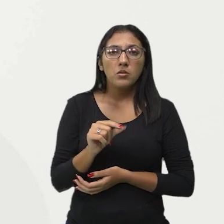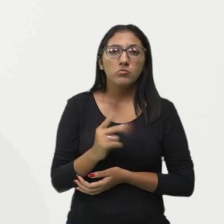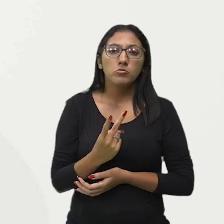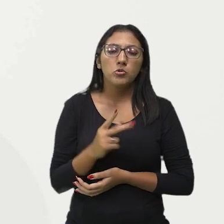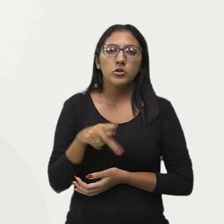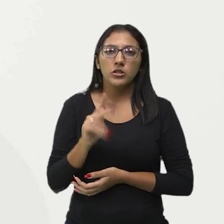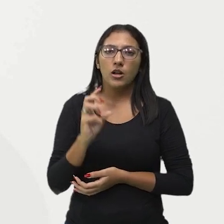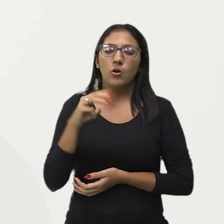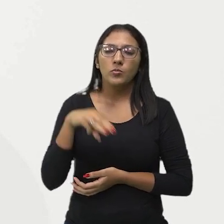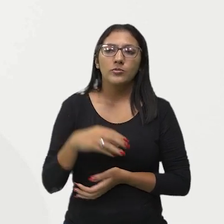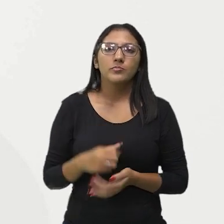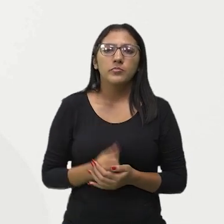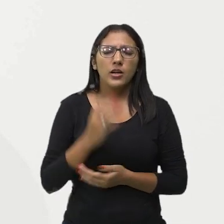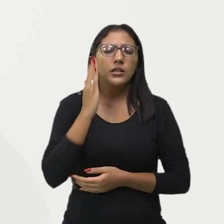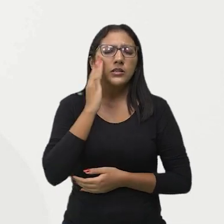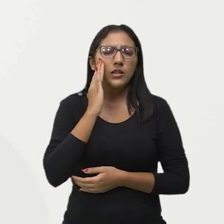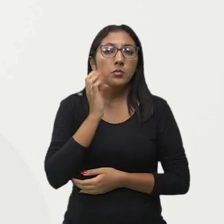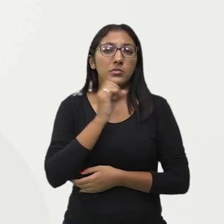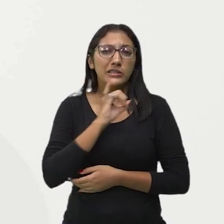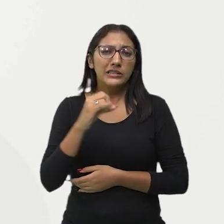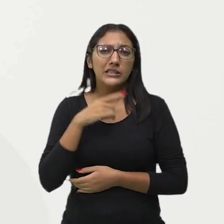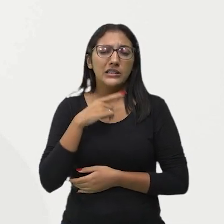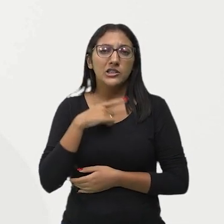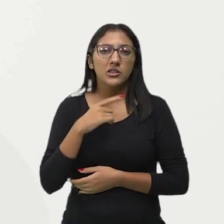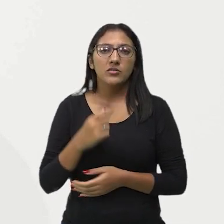quilômetros. Claro, se ele percorreu